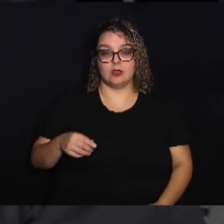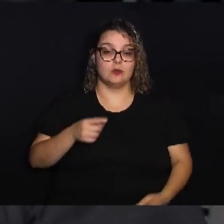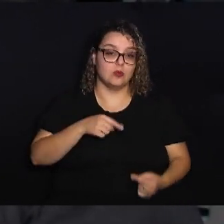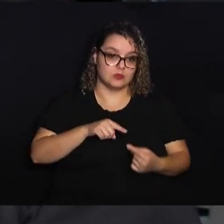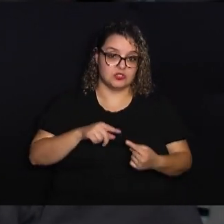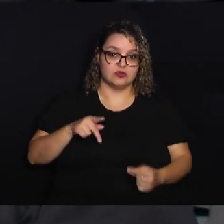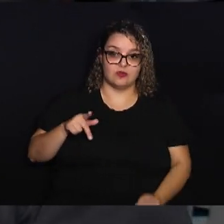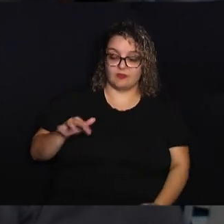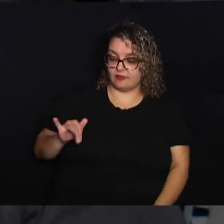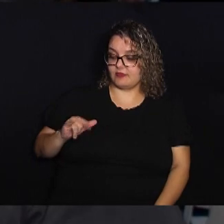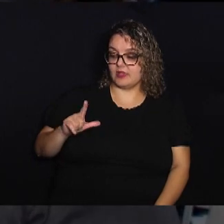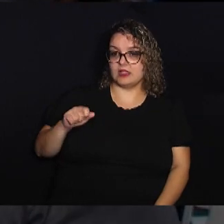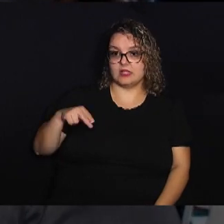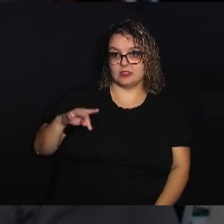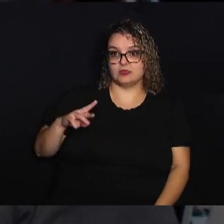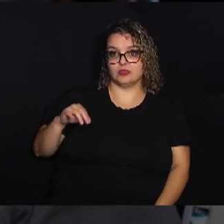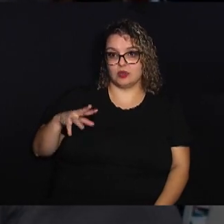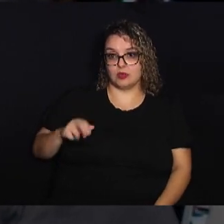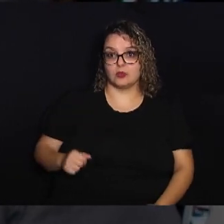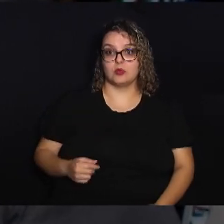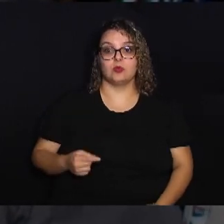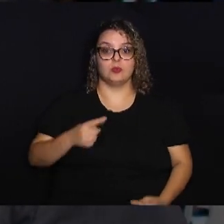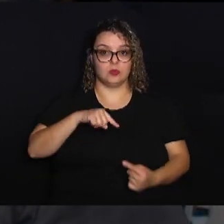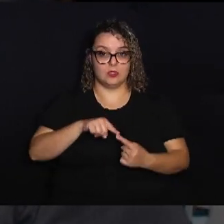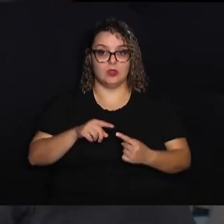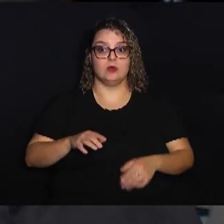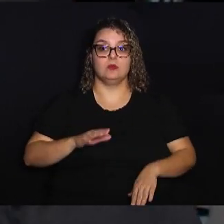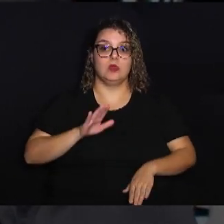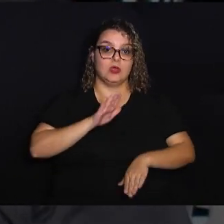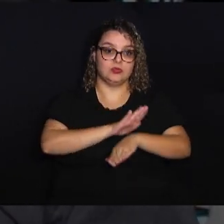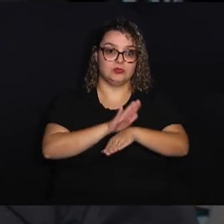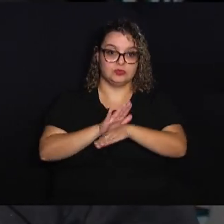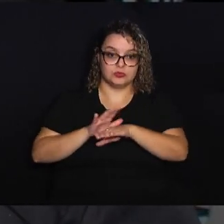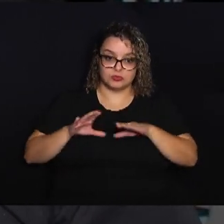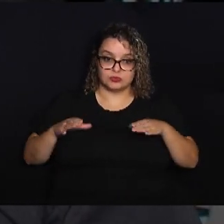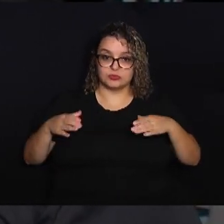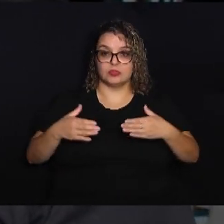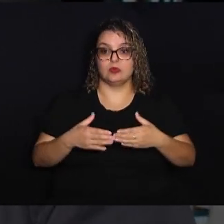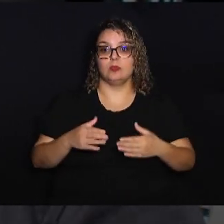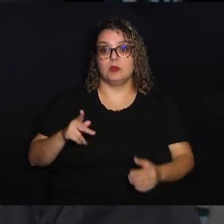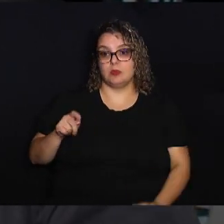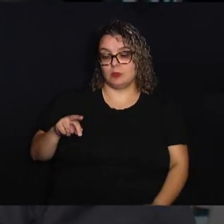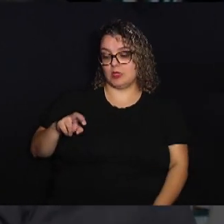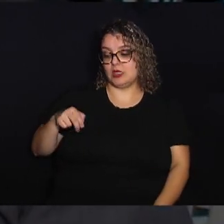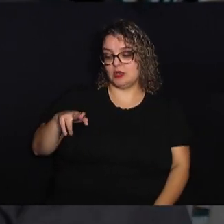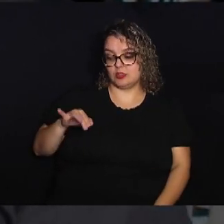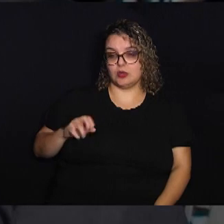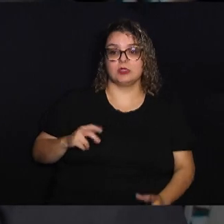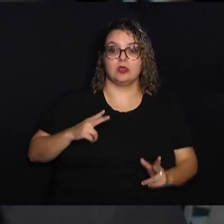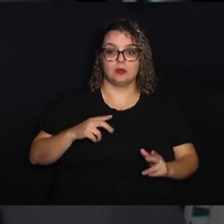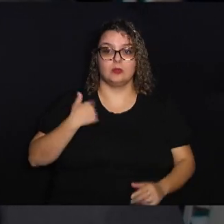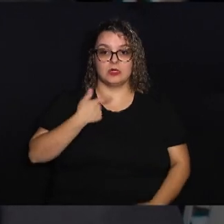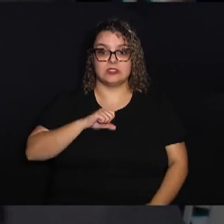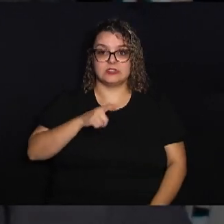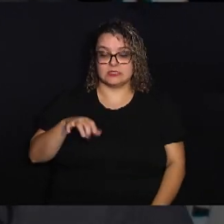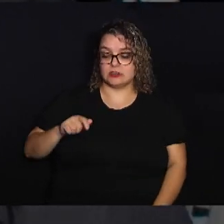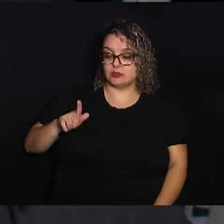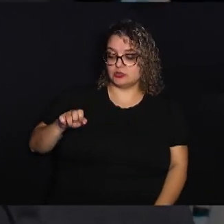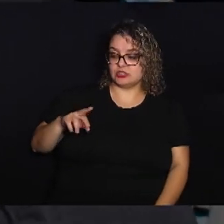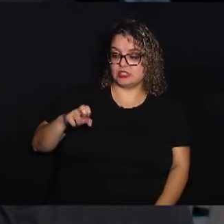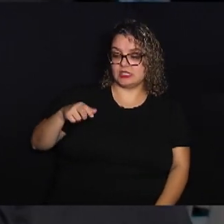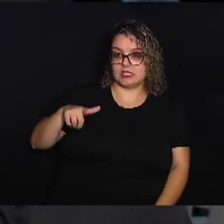local para recarga elétrica nos estacionamentos. A maioria dos prédios hoje que já estão construindo, o pessoal já